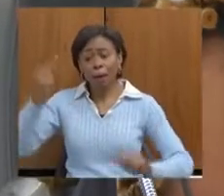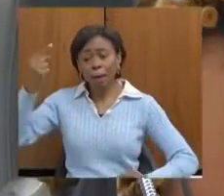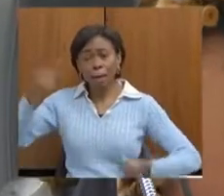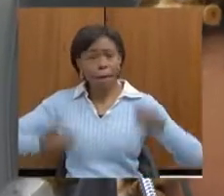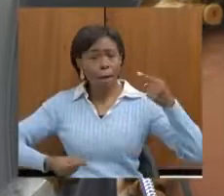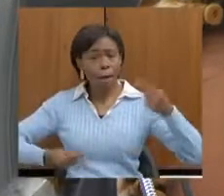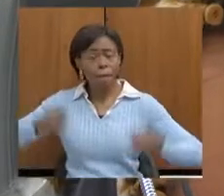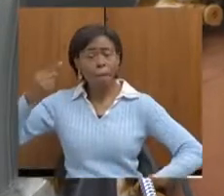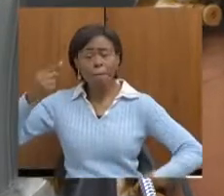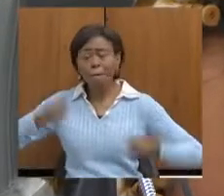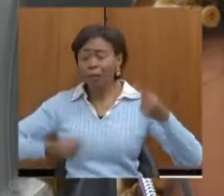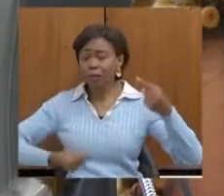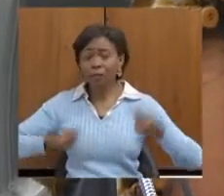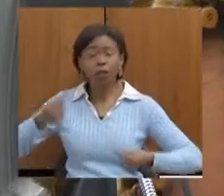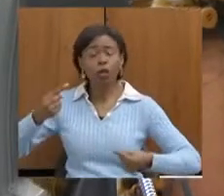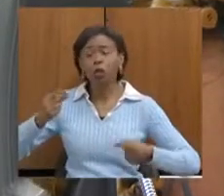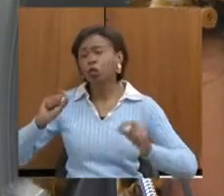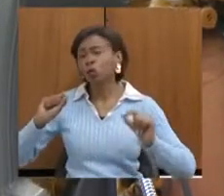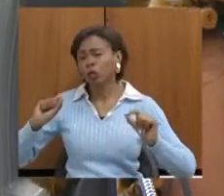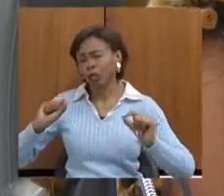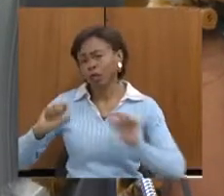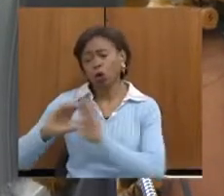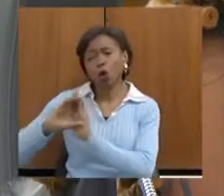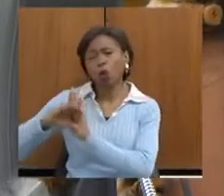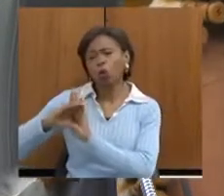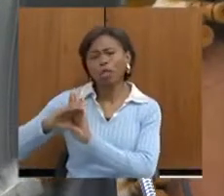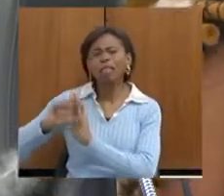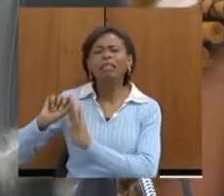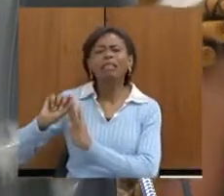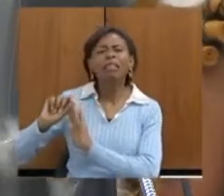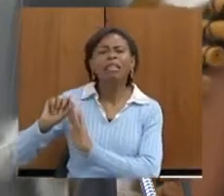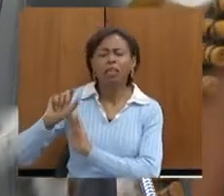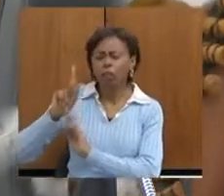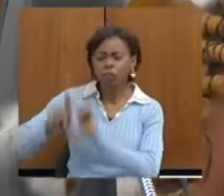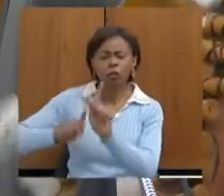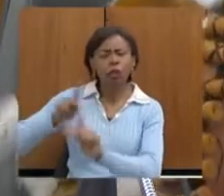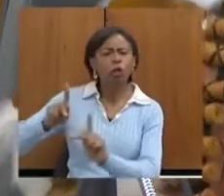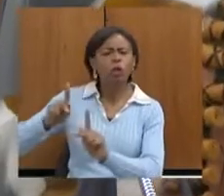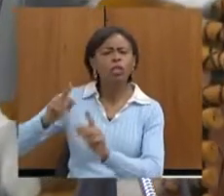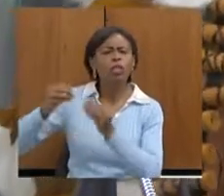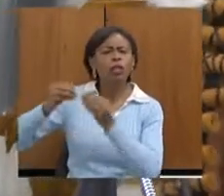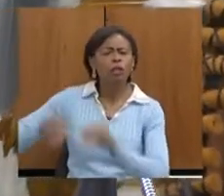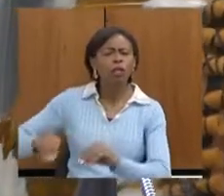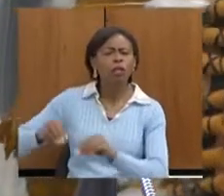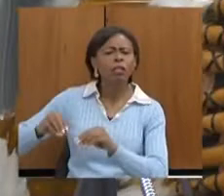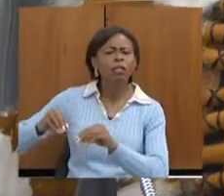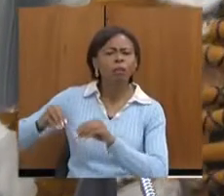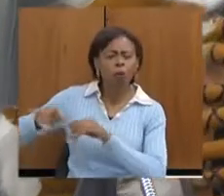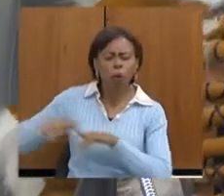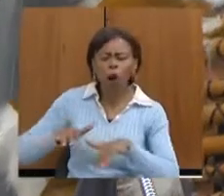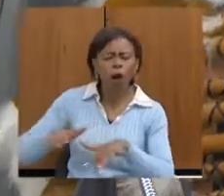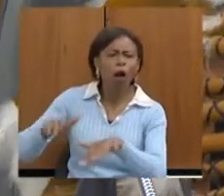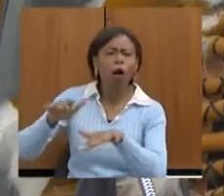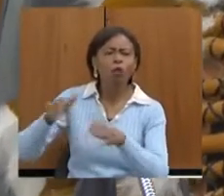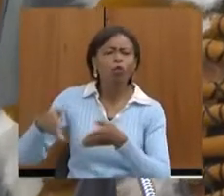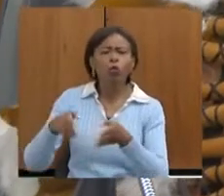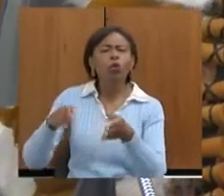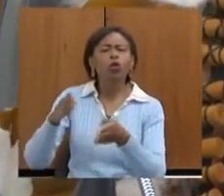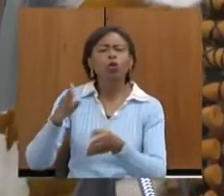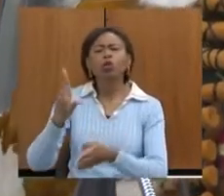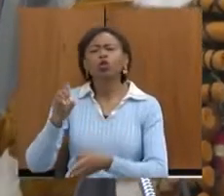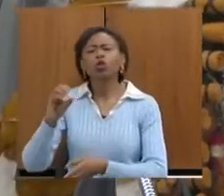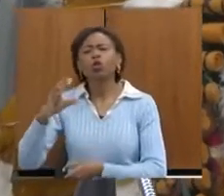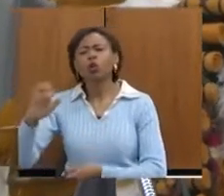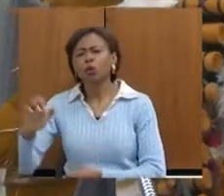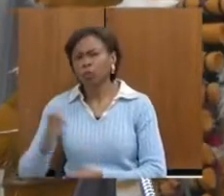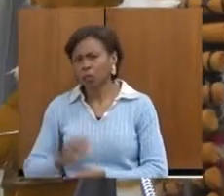conceito do que que ela atingido então ele vem disputando isso nós somos enfrentando assim para quem é atingida mais ser do Rio Doce é só o que a lama